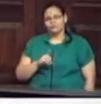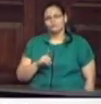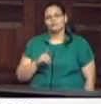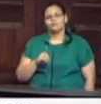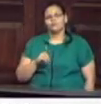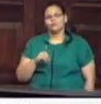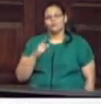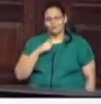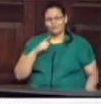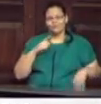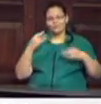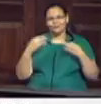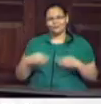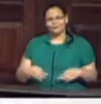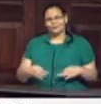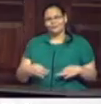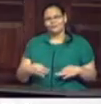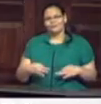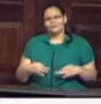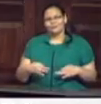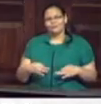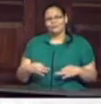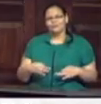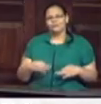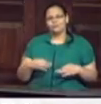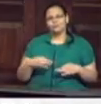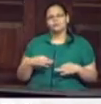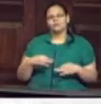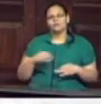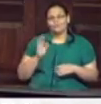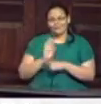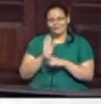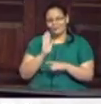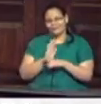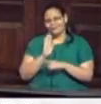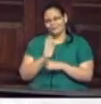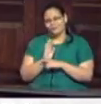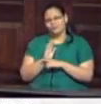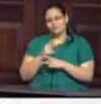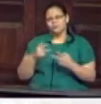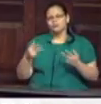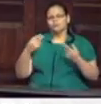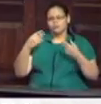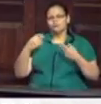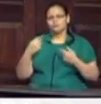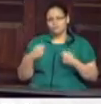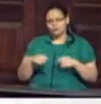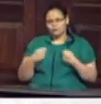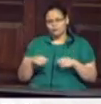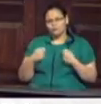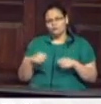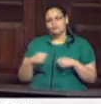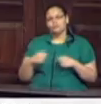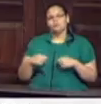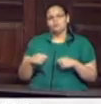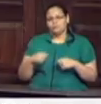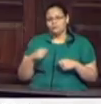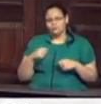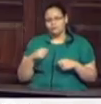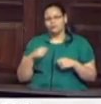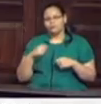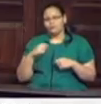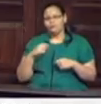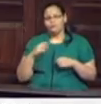um comportamento muito íntegro na defesa das coisas justas. Eu não sei como é que o senhor consegue, é